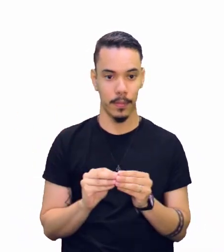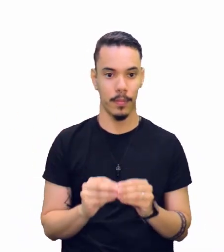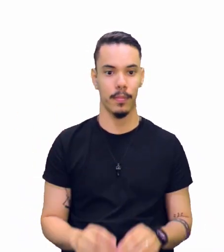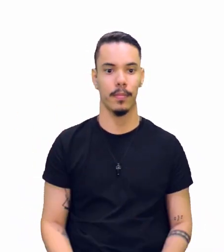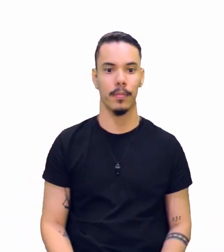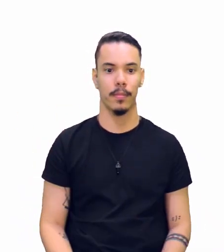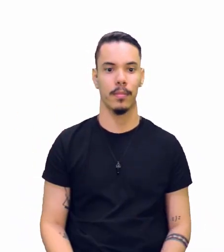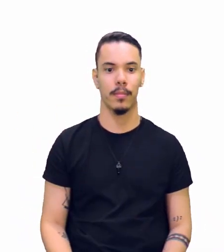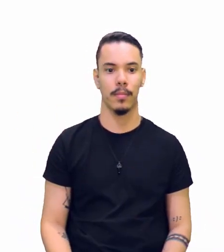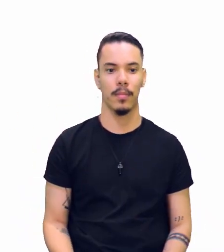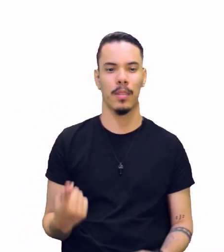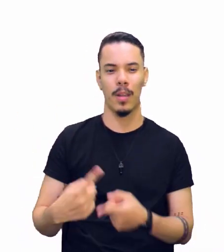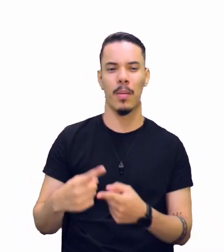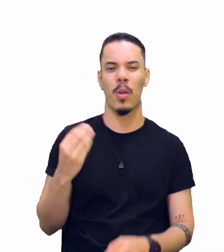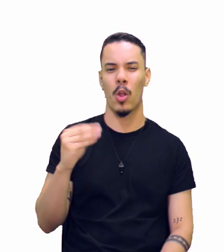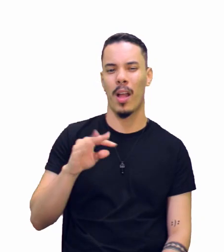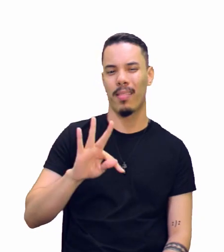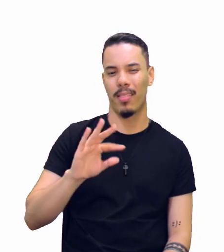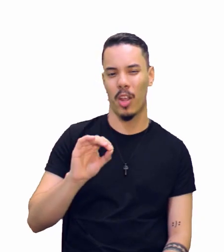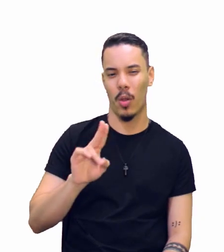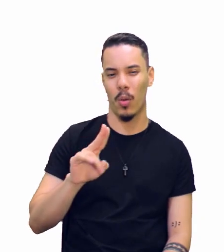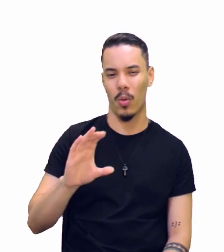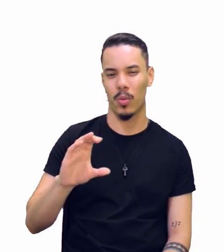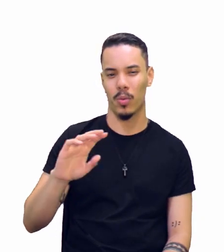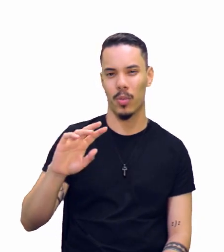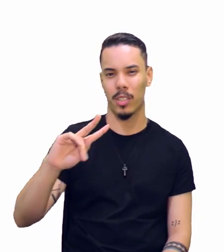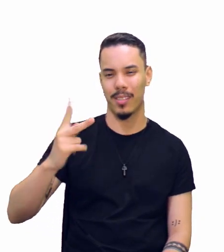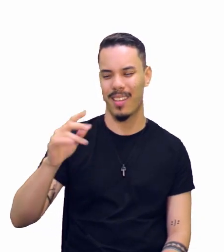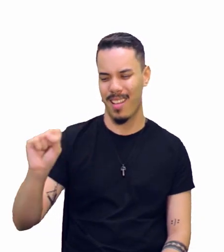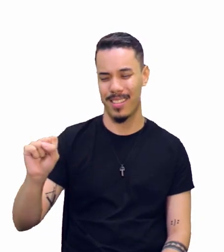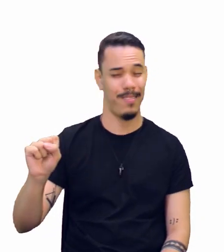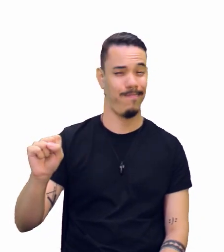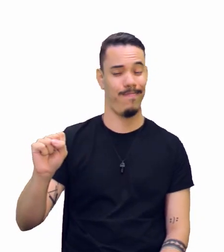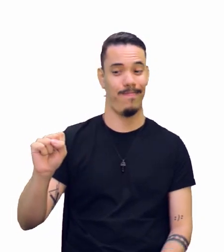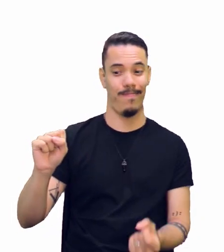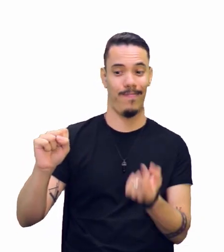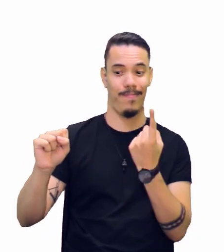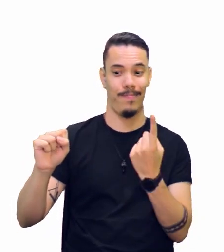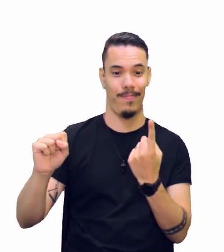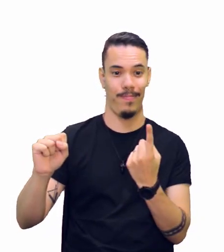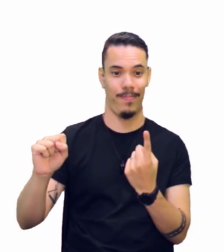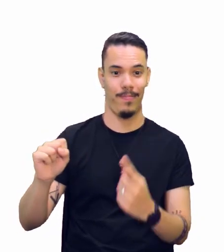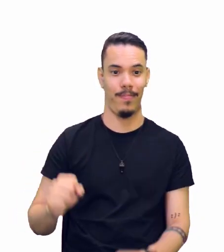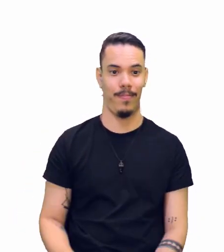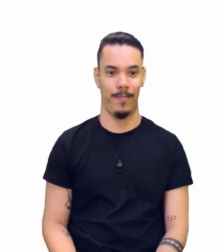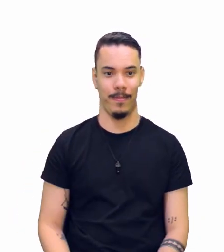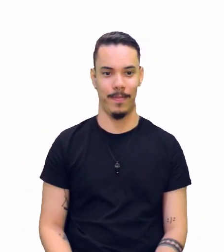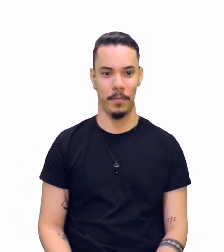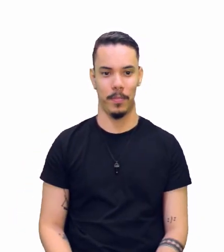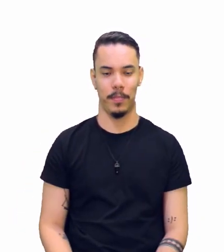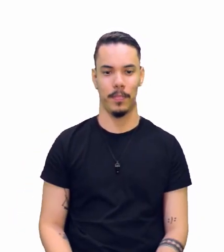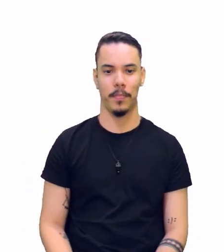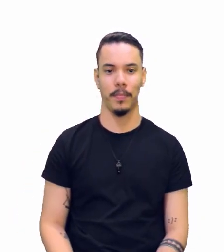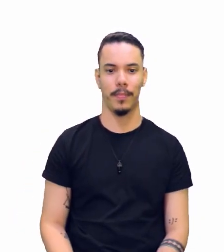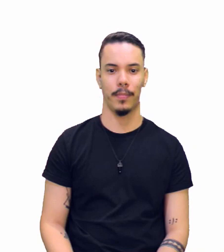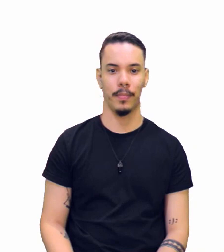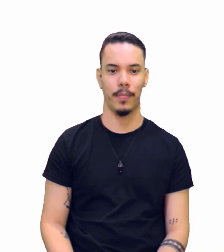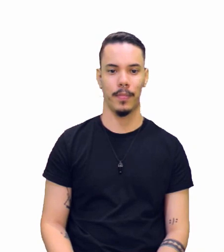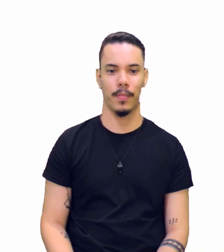aqui, vai ficar muito estranho, CHS. Então tem que ter um Ezinho no meio aí. Fica touch. E agora se